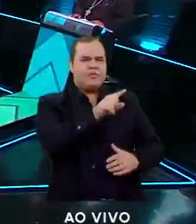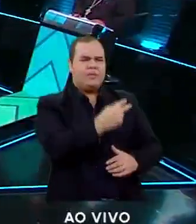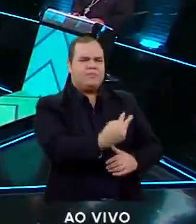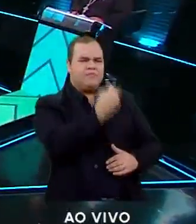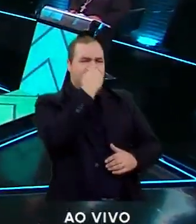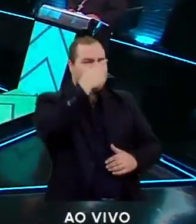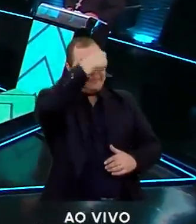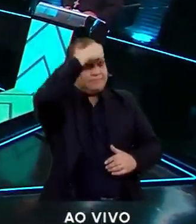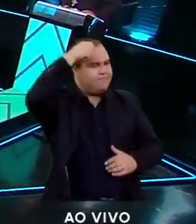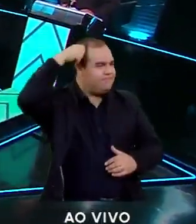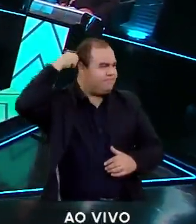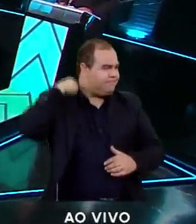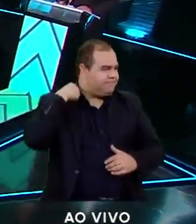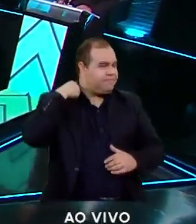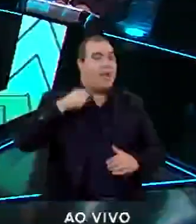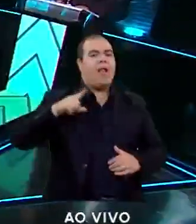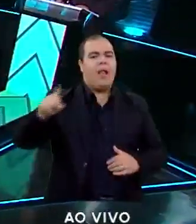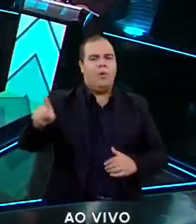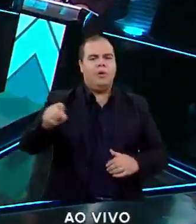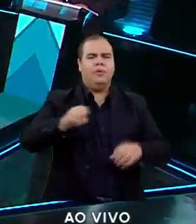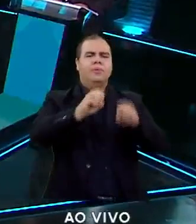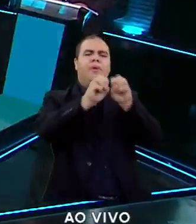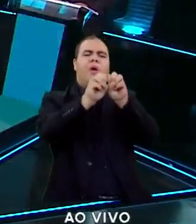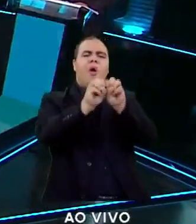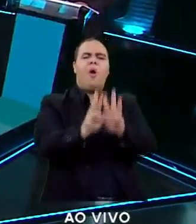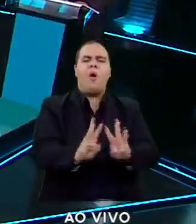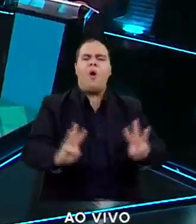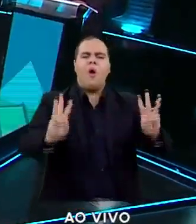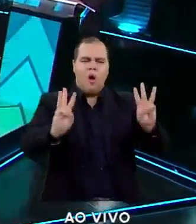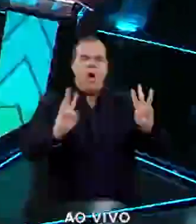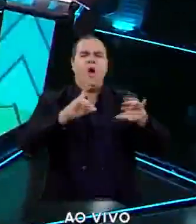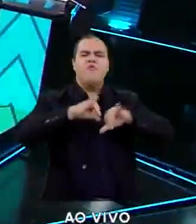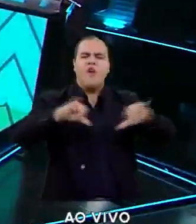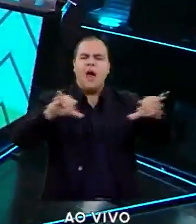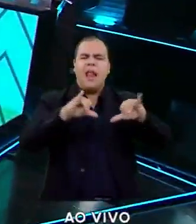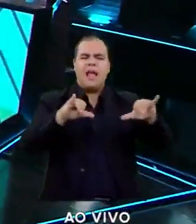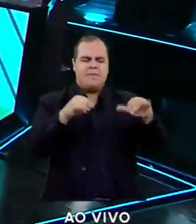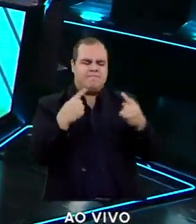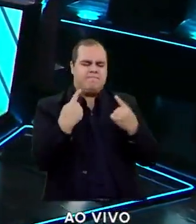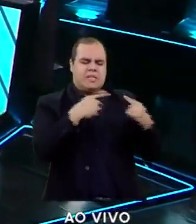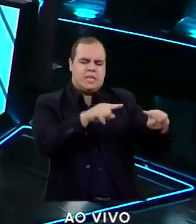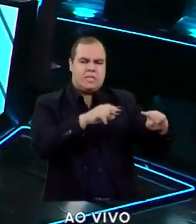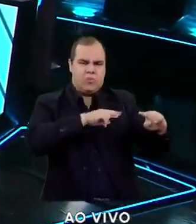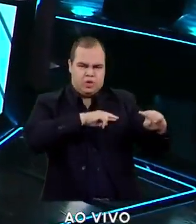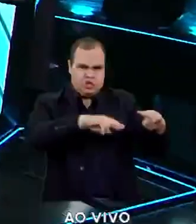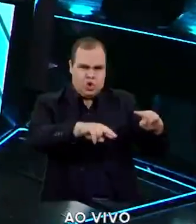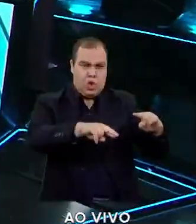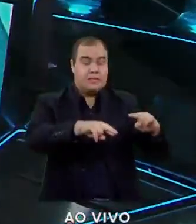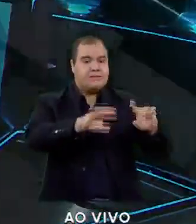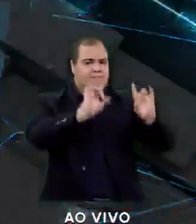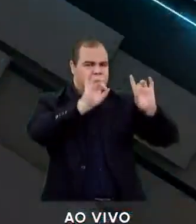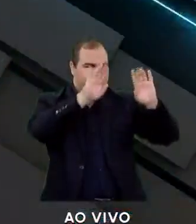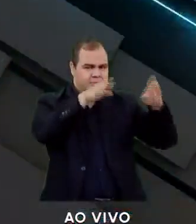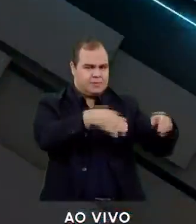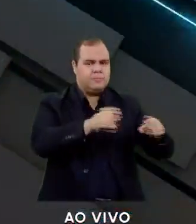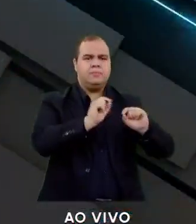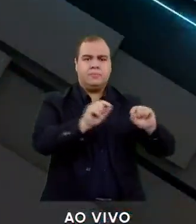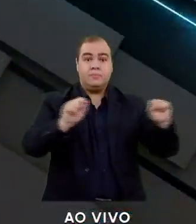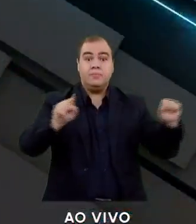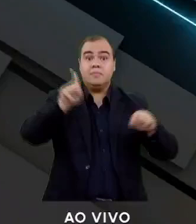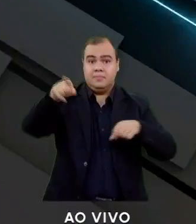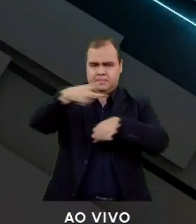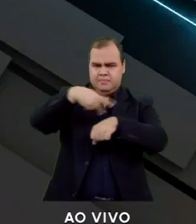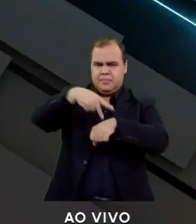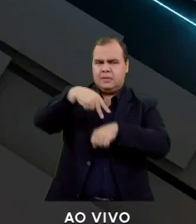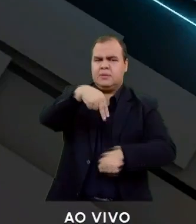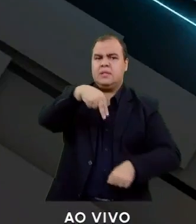na ONU eu falei sobre perseguição de religiosos e especificamente Nicarágua